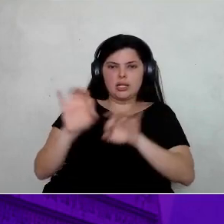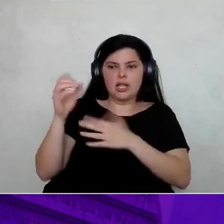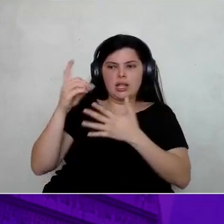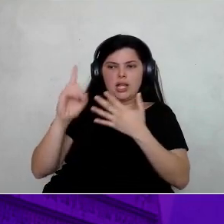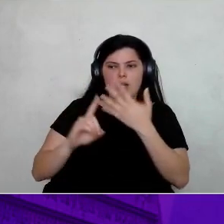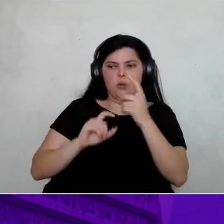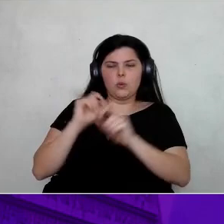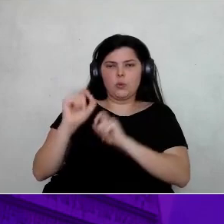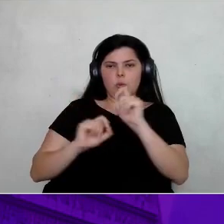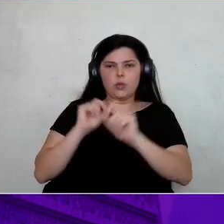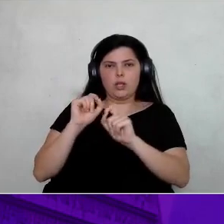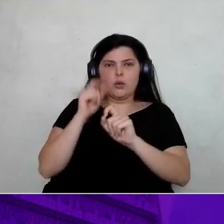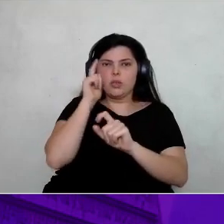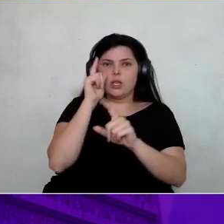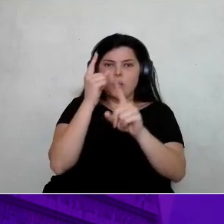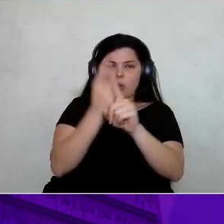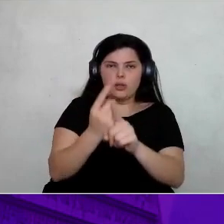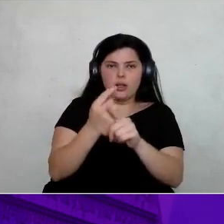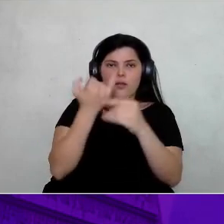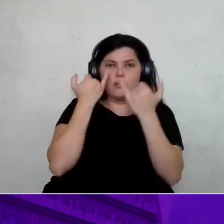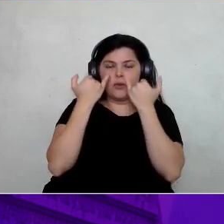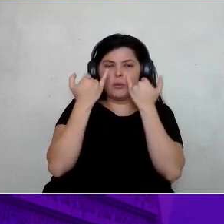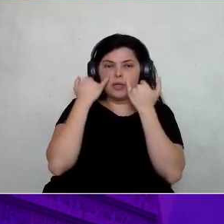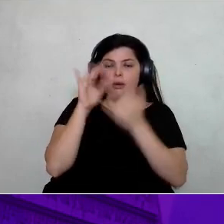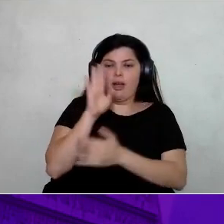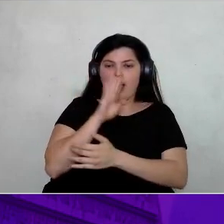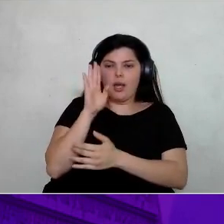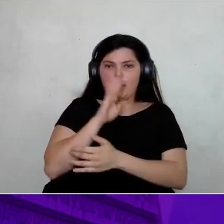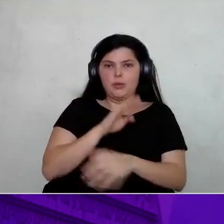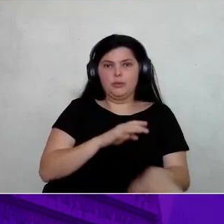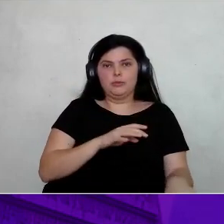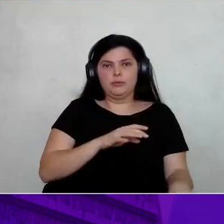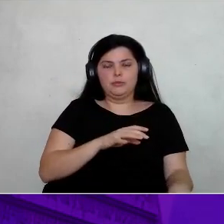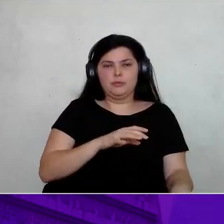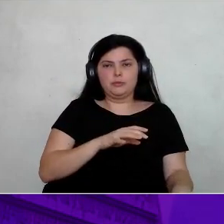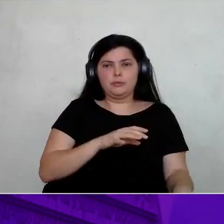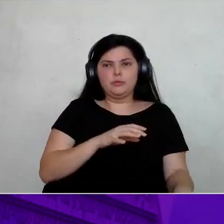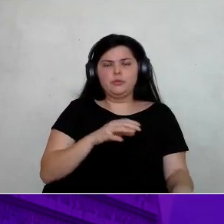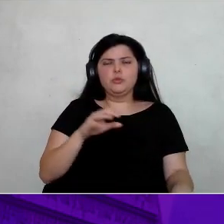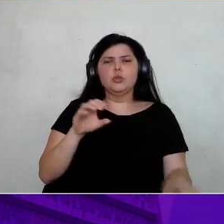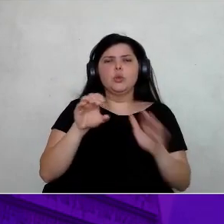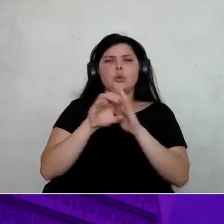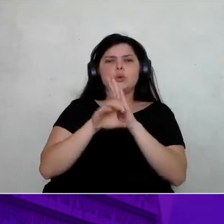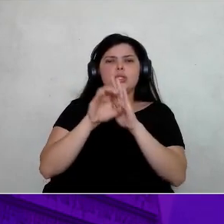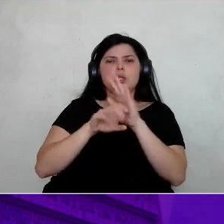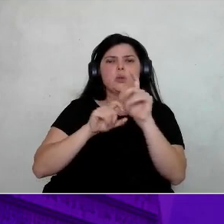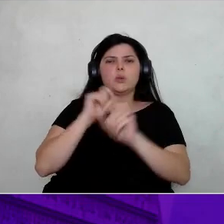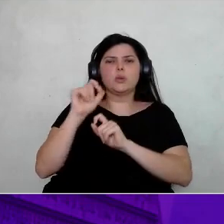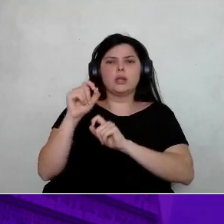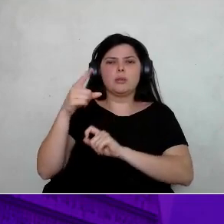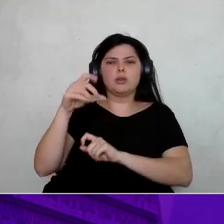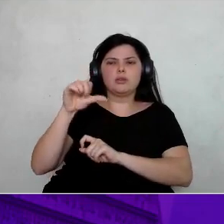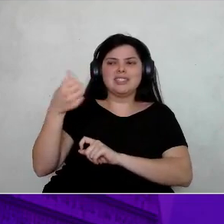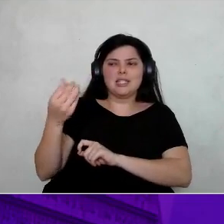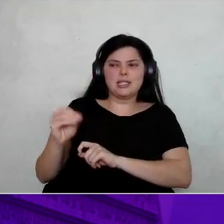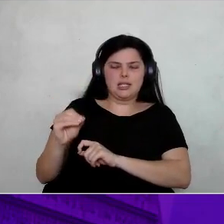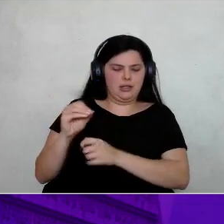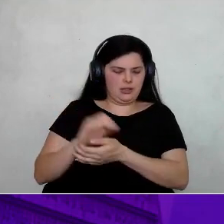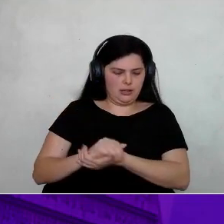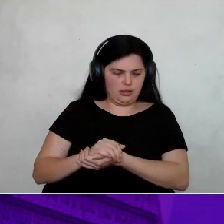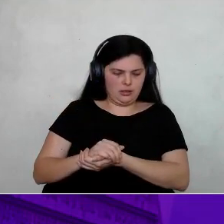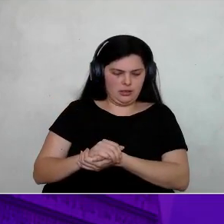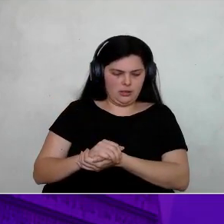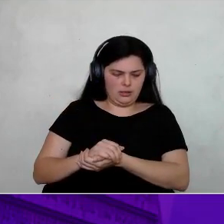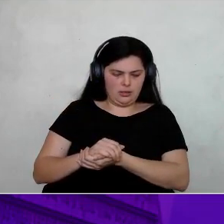justamente encontrar essa informação mais rapidamente. E esse é um conceito que veio ali dos anos 60. Passando ali